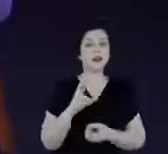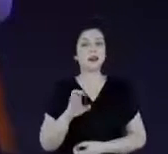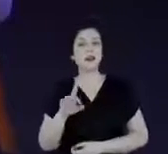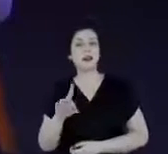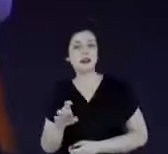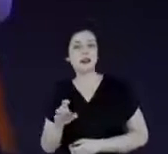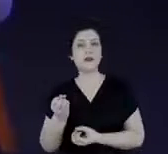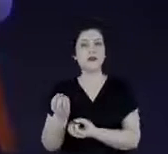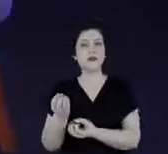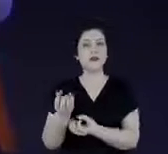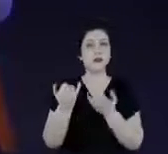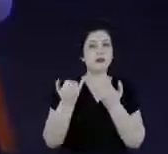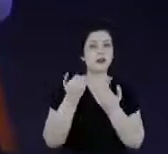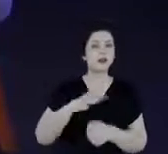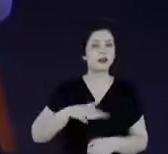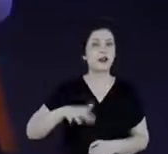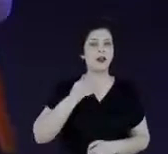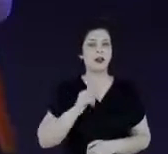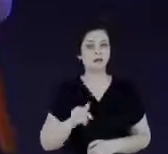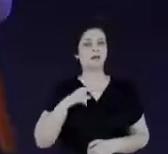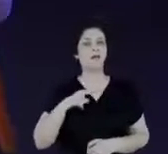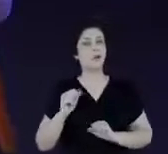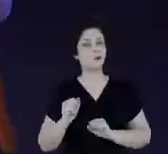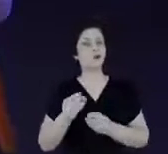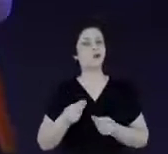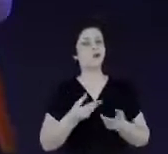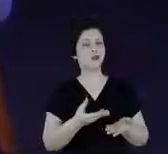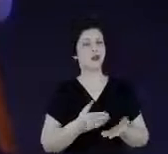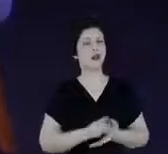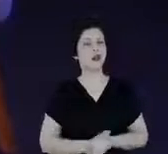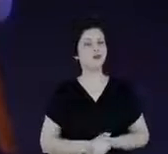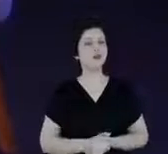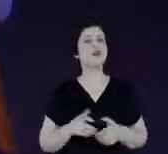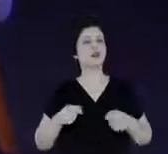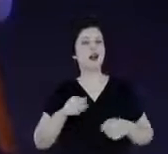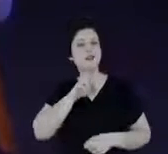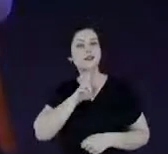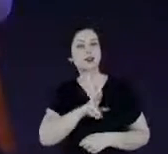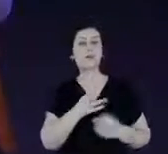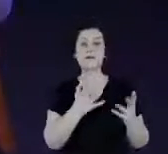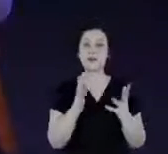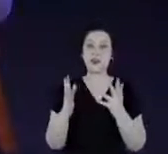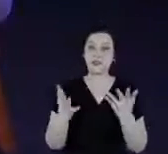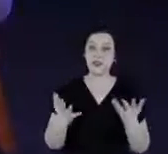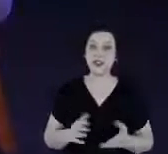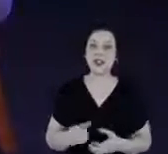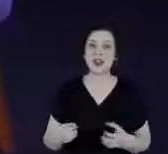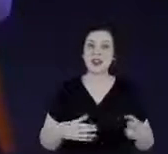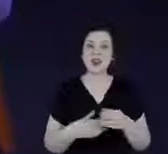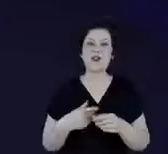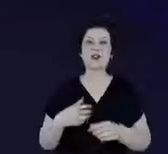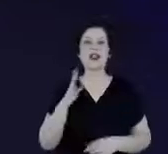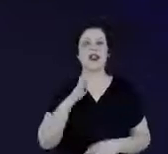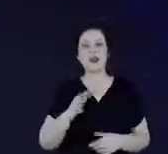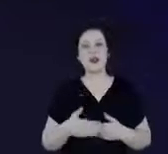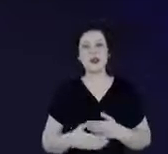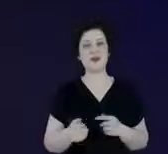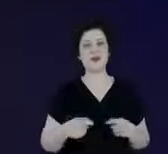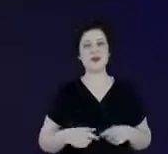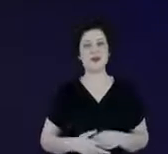can e no setor elétrico pode entrar pelas pessoas Então parabéns aí tem muita água inovação bacana para fazer